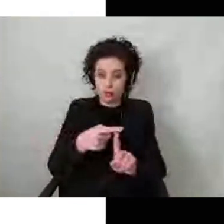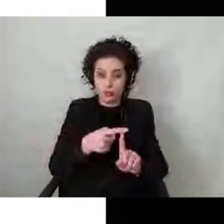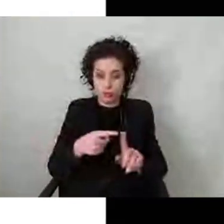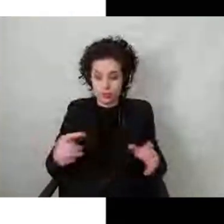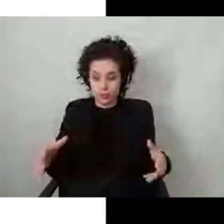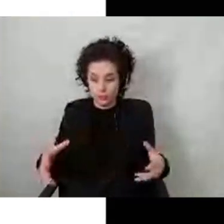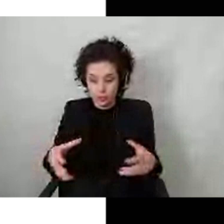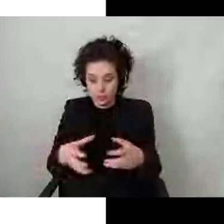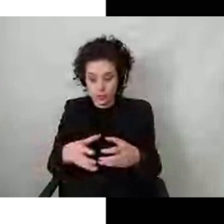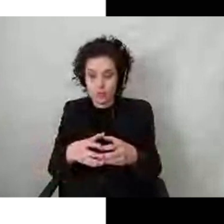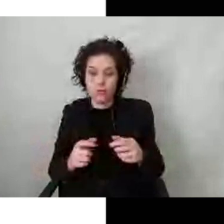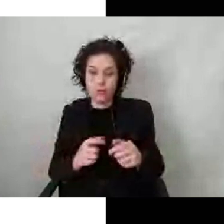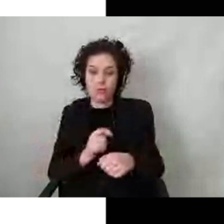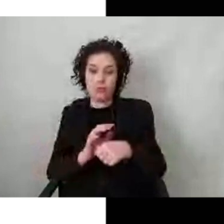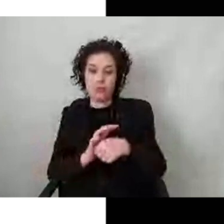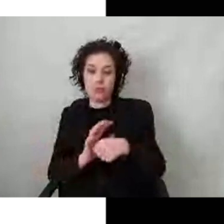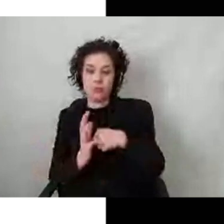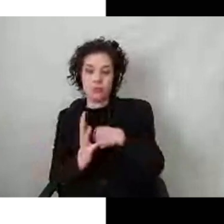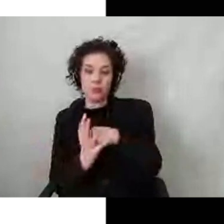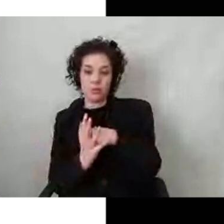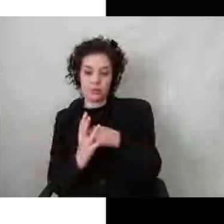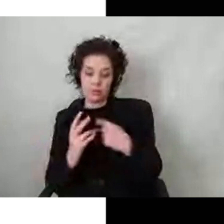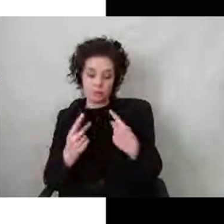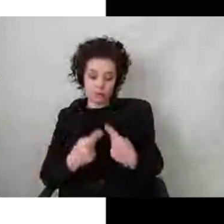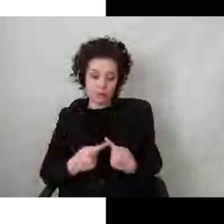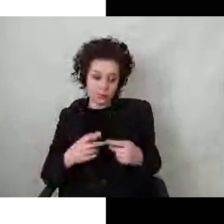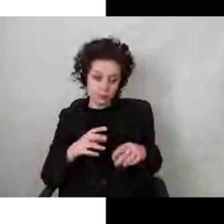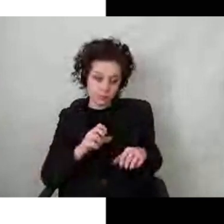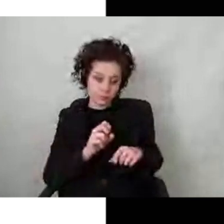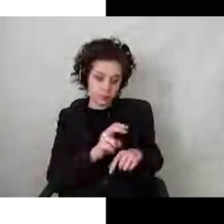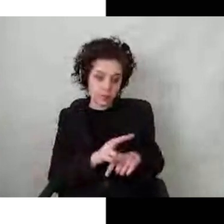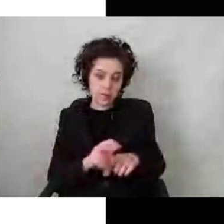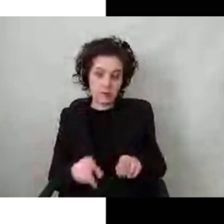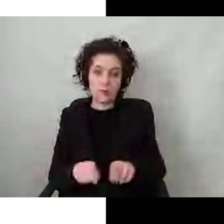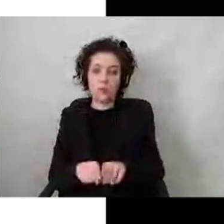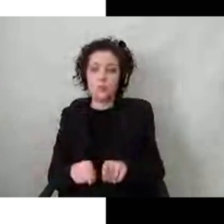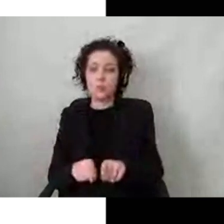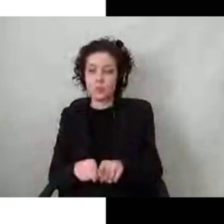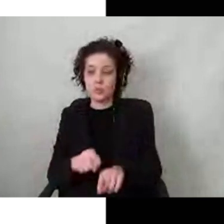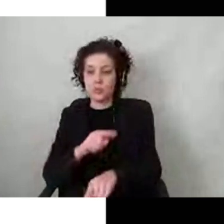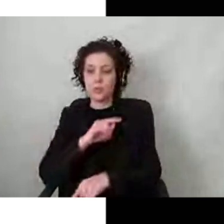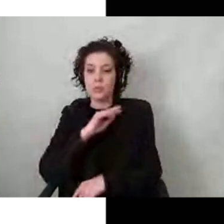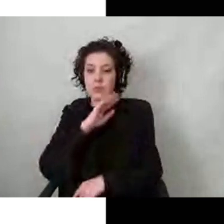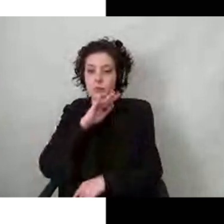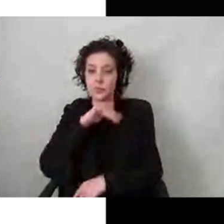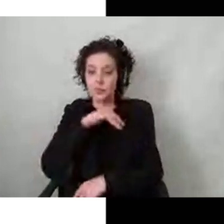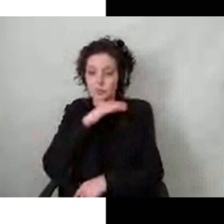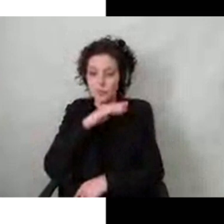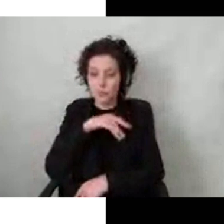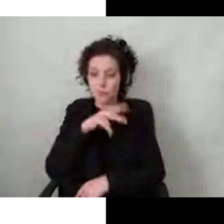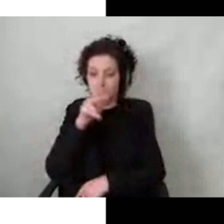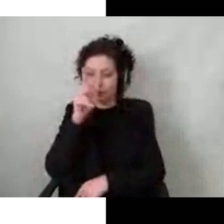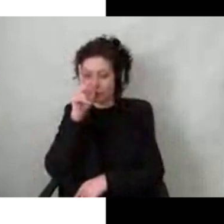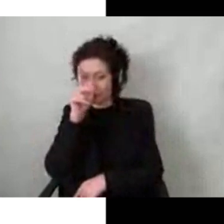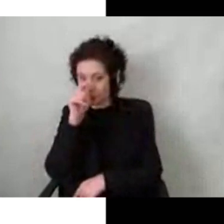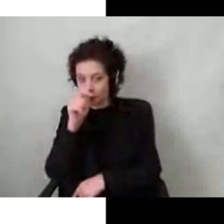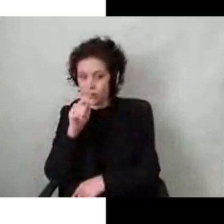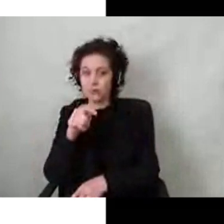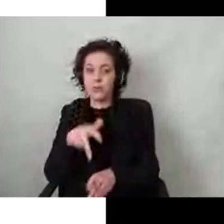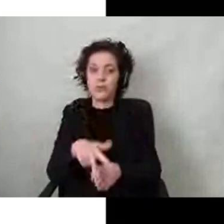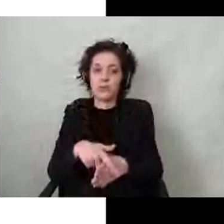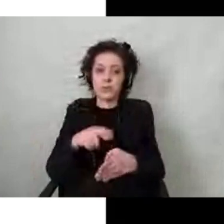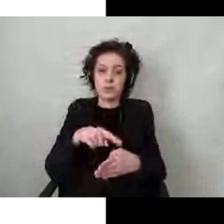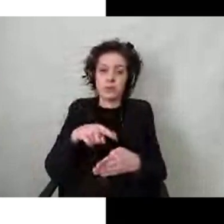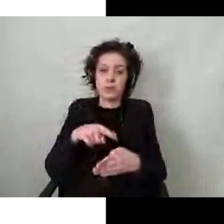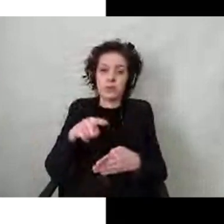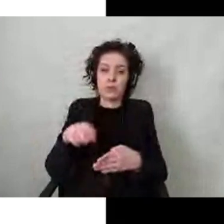que infectam humanos, mas também animais como morcegos, galinhas, vinos, camelos e gatos. O